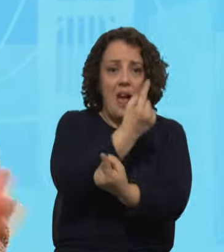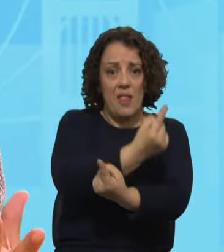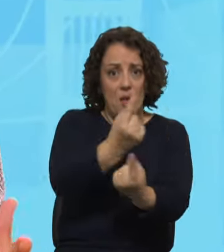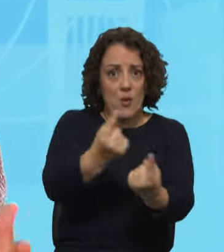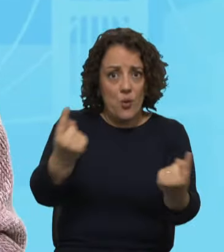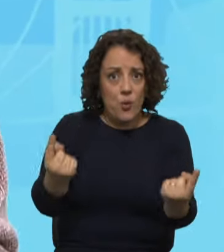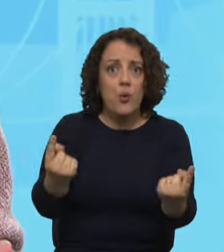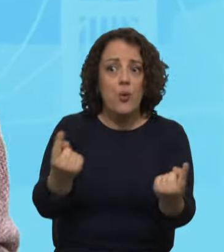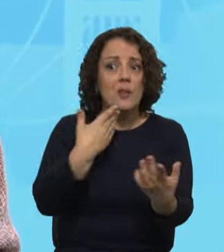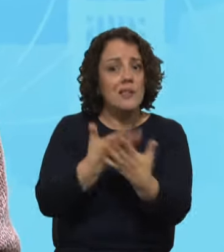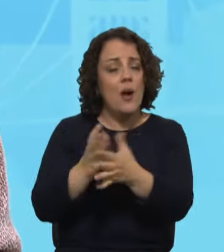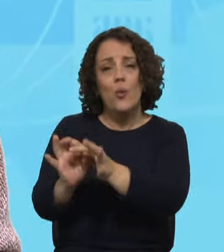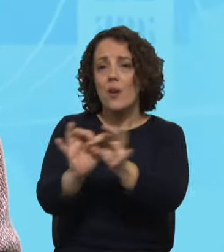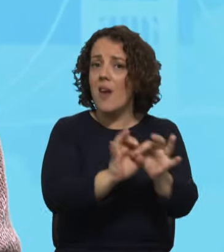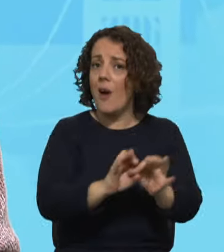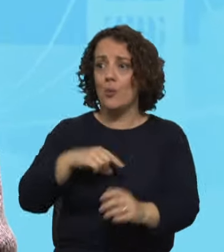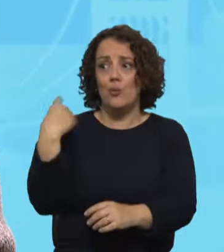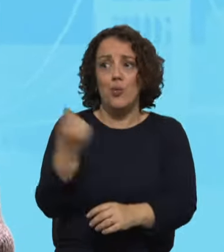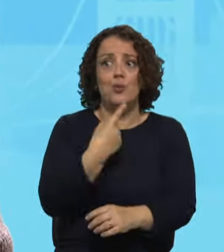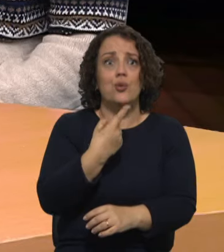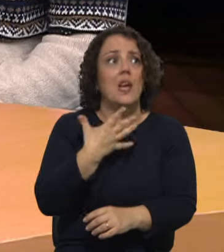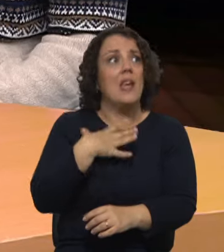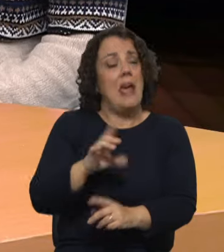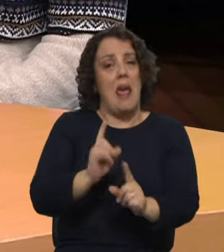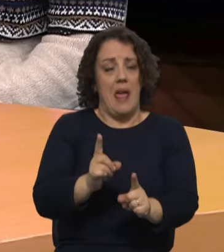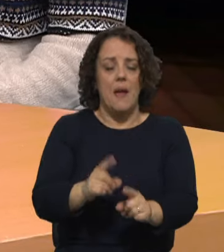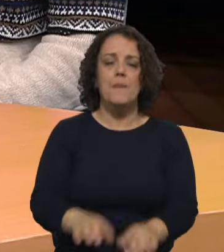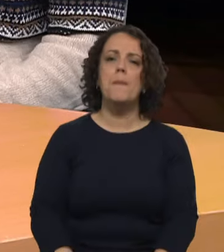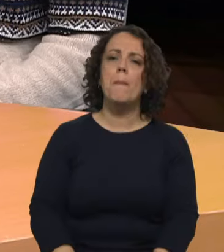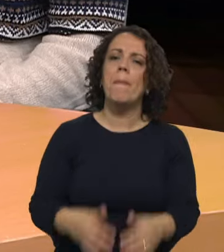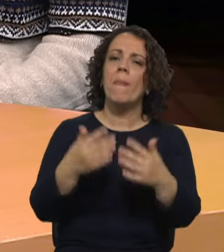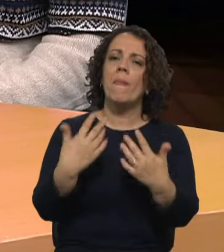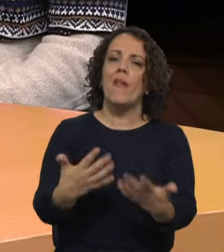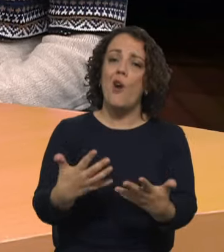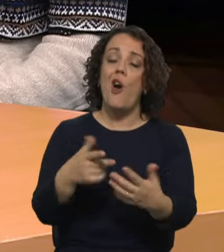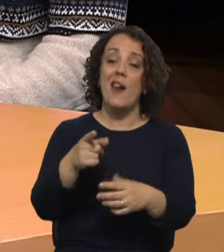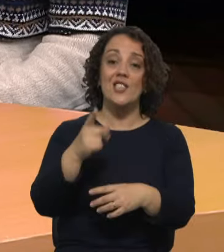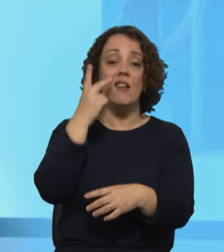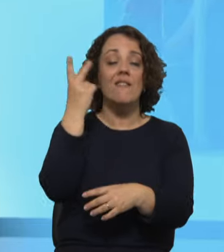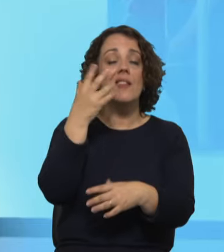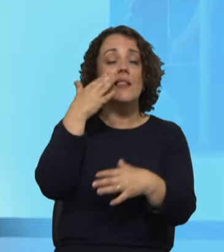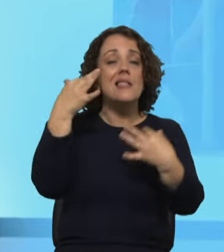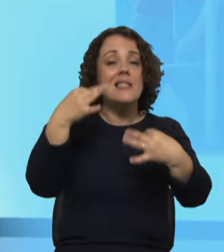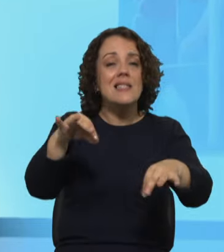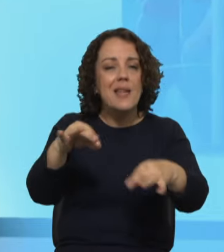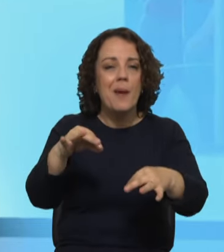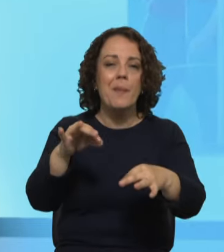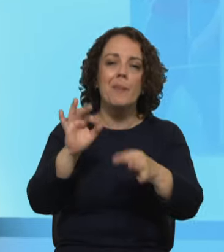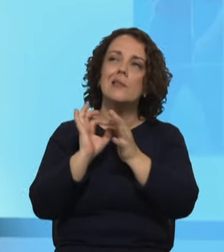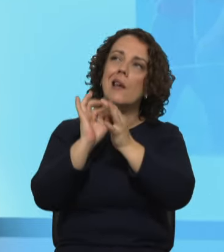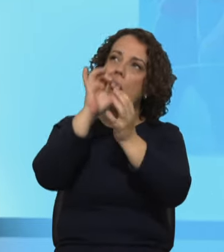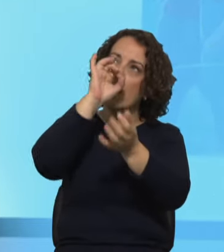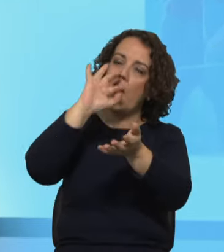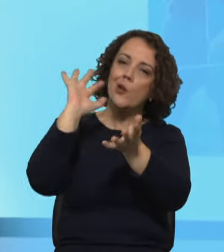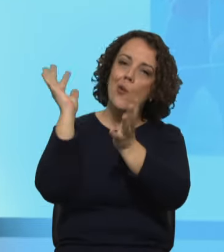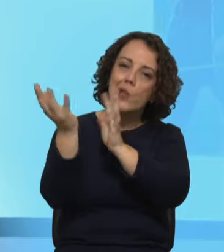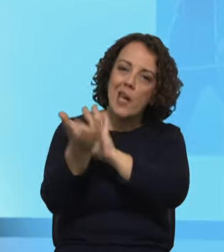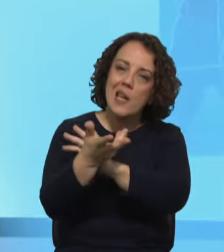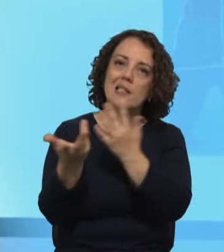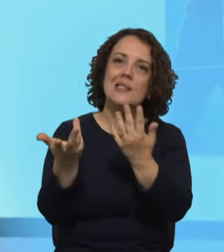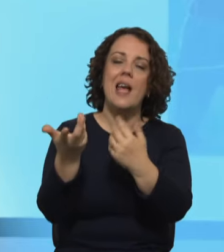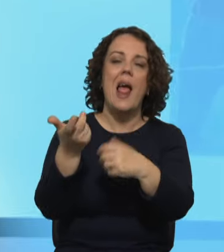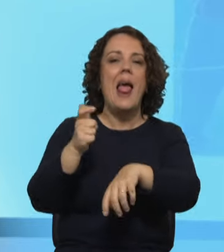isso une-nos por completo porque é o que todos queremos não é e agora como manter esta simplicidade esta ligação à natureza este tempo